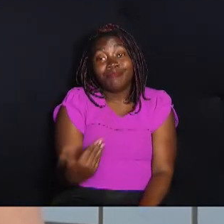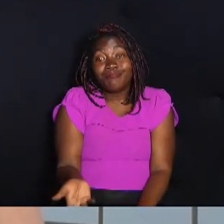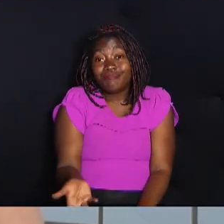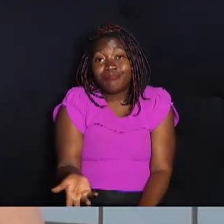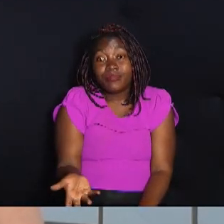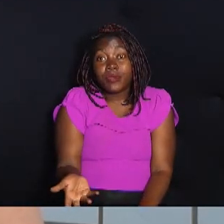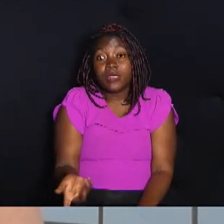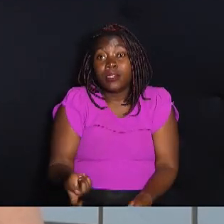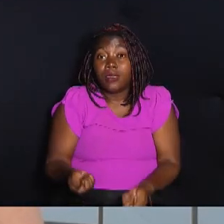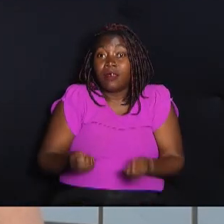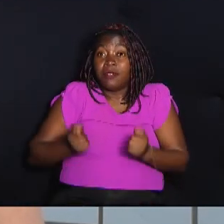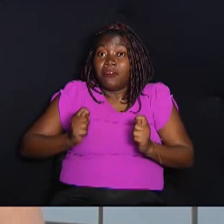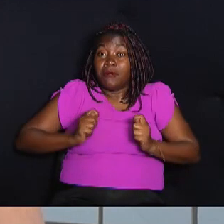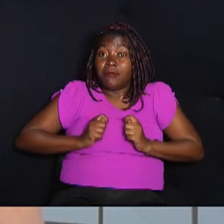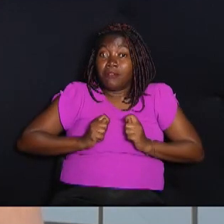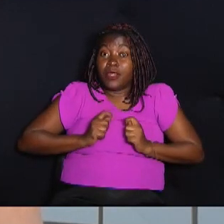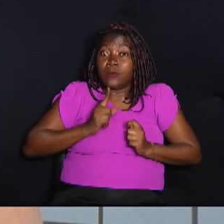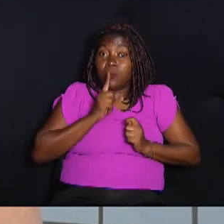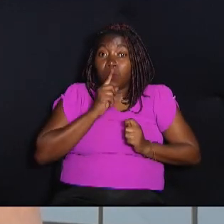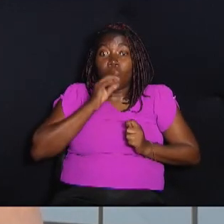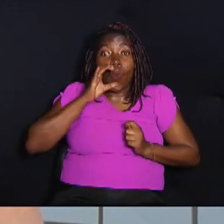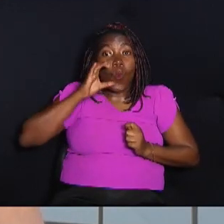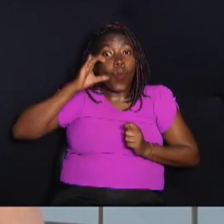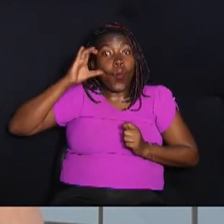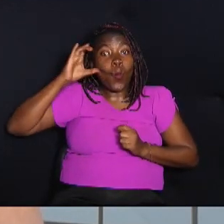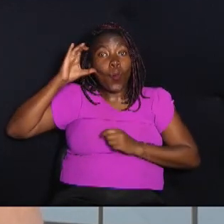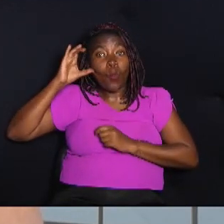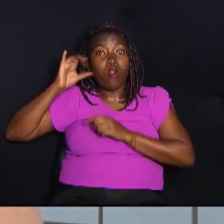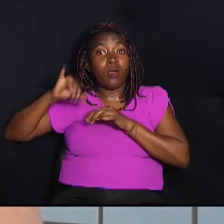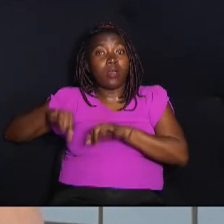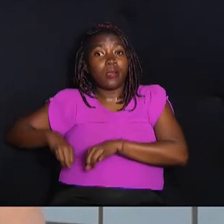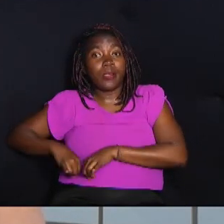faz silenciar todo o sofrimento,